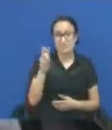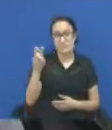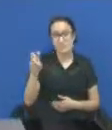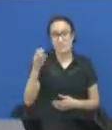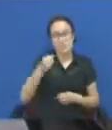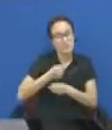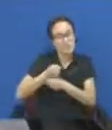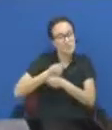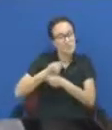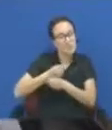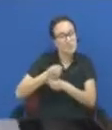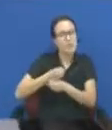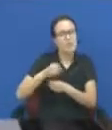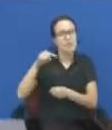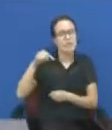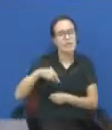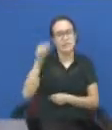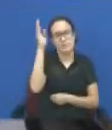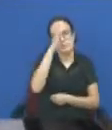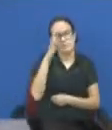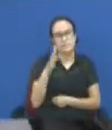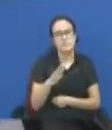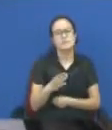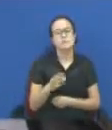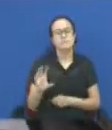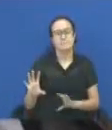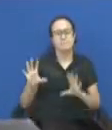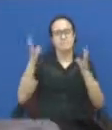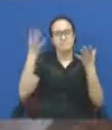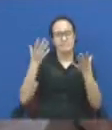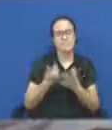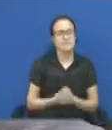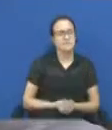anos no nosso território. Por isso,